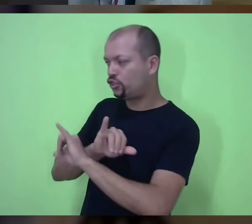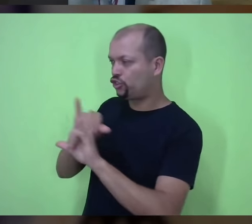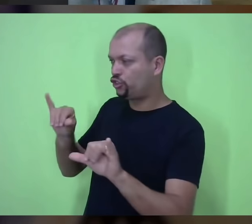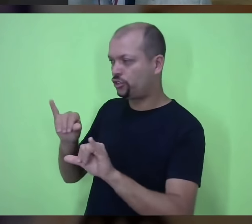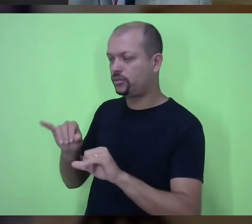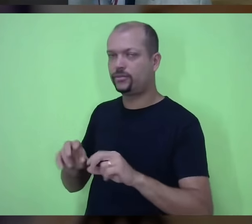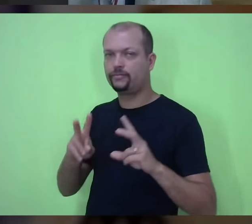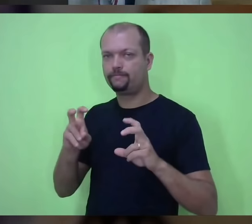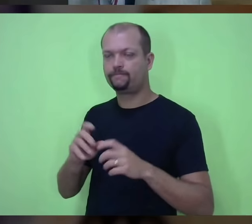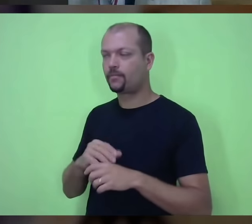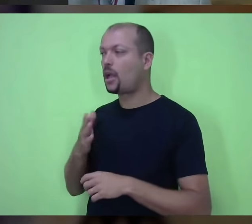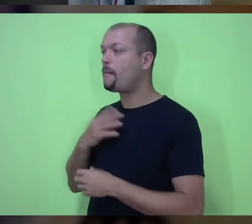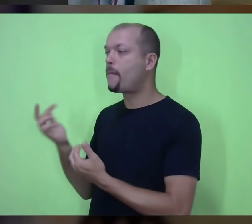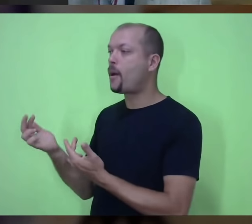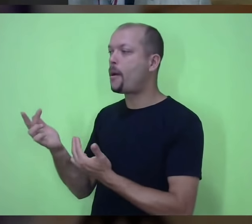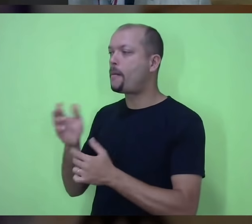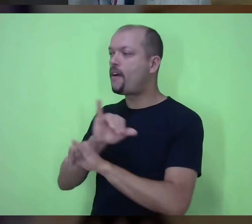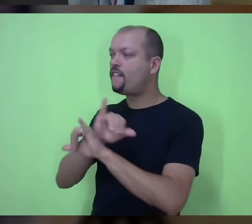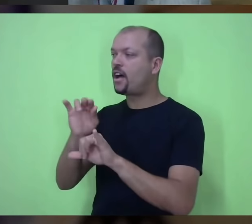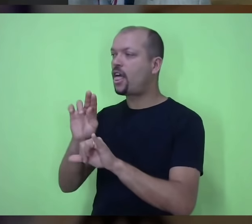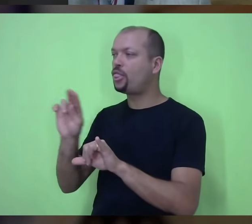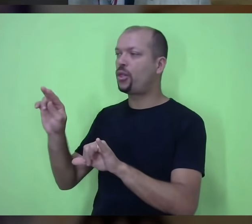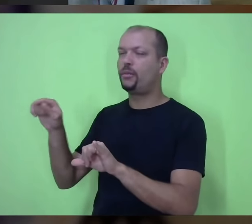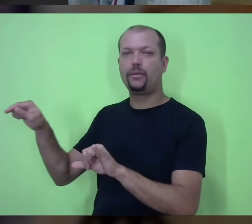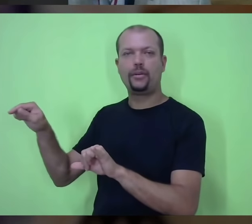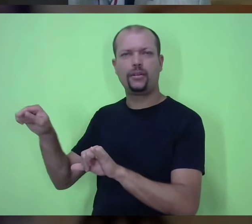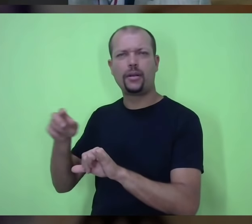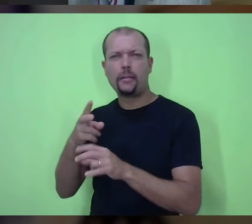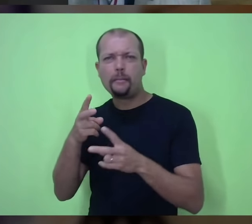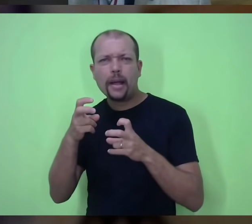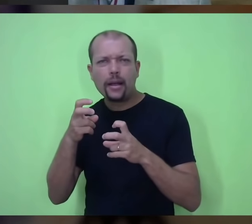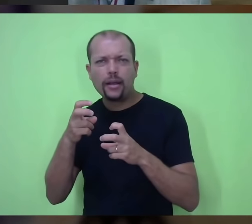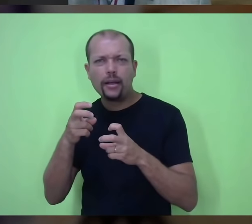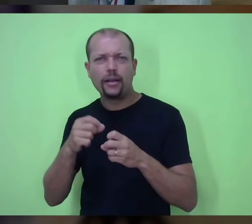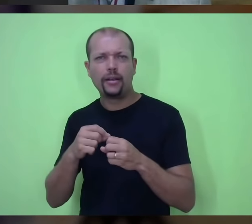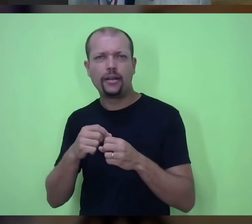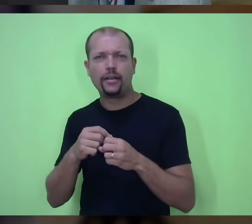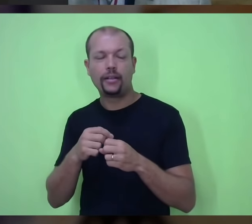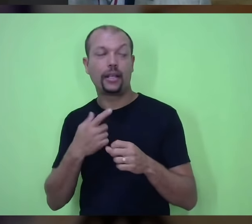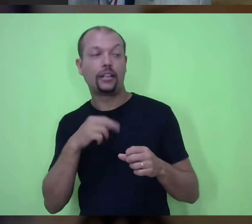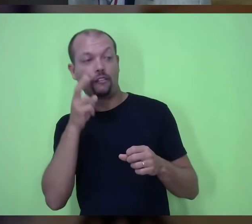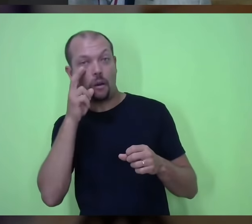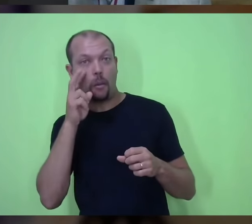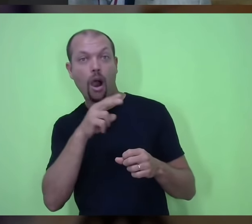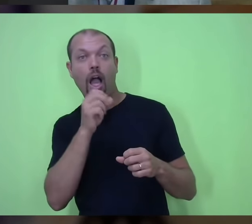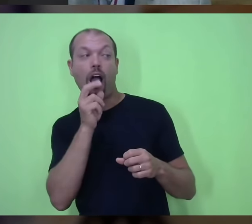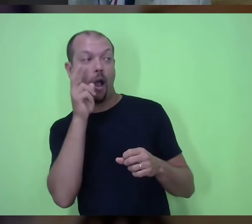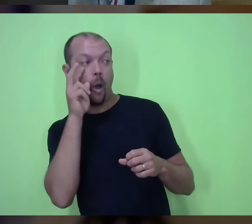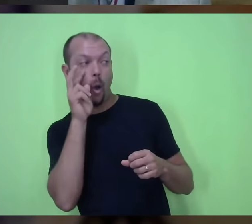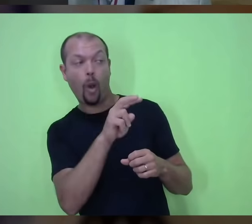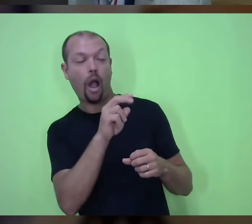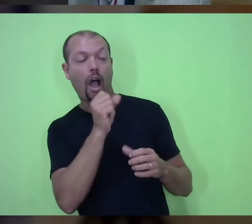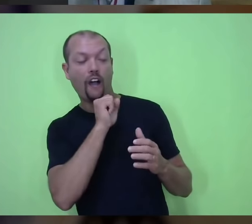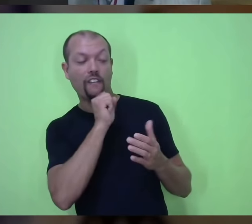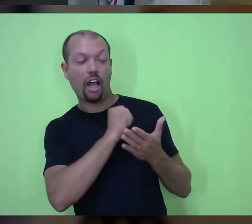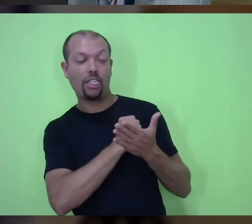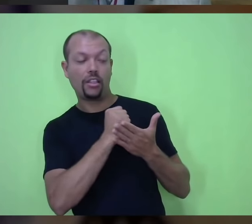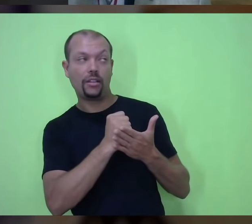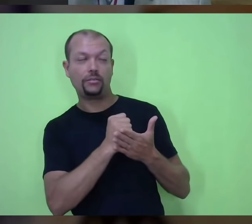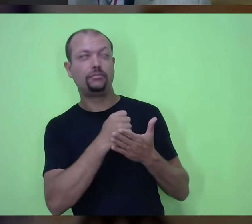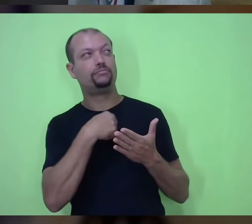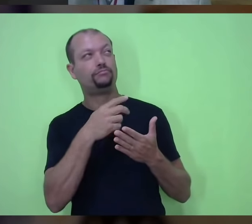dizendo, aos meus irmãos declarei o teu nome. Ou seja, ele vai dizer assim, ó, vamos olhar para o Velho Testamento como